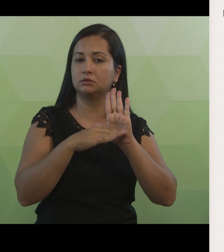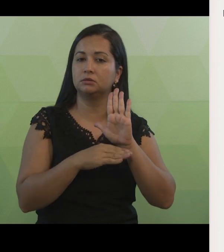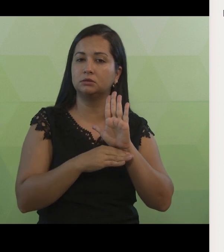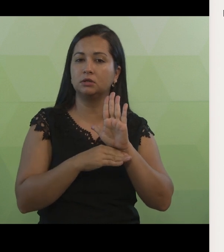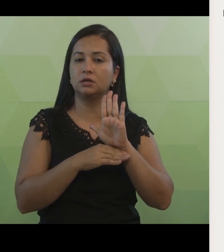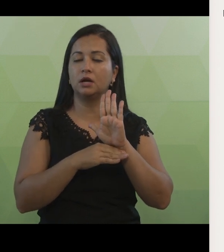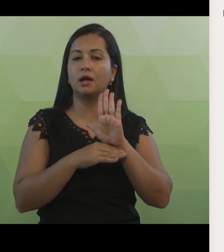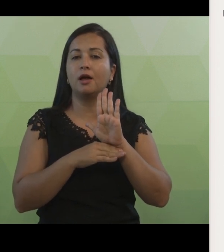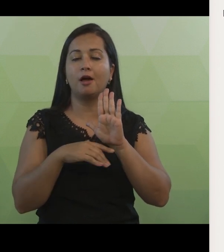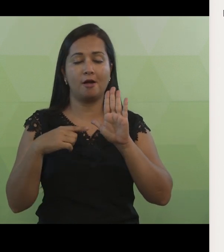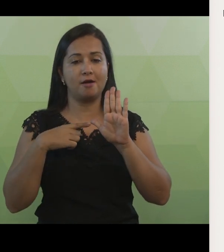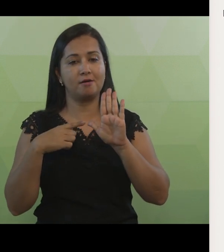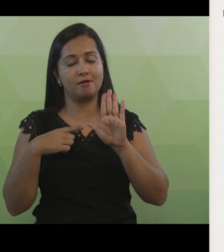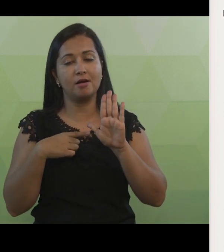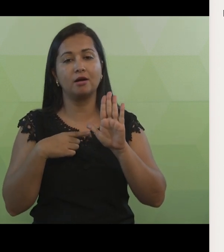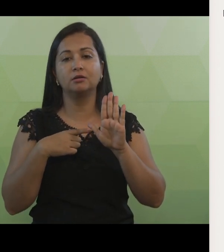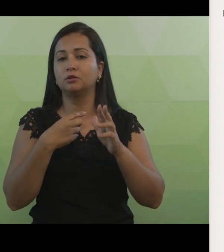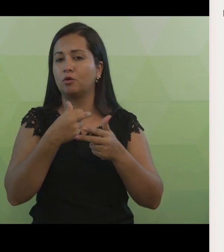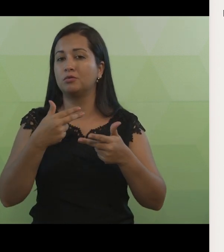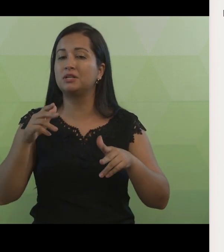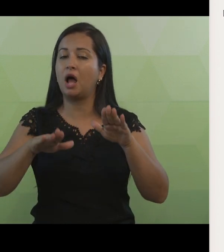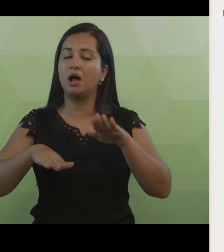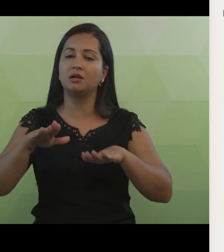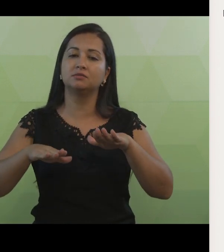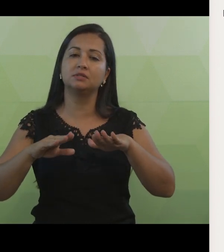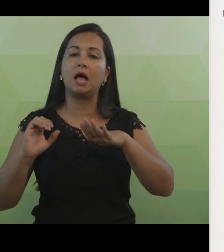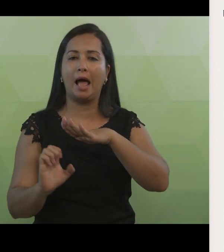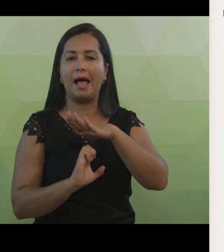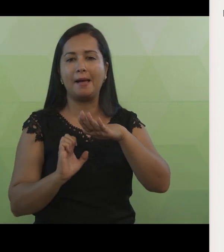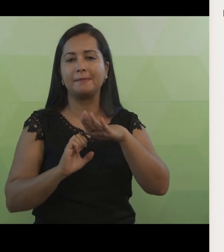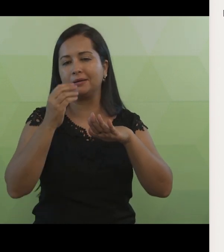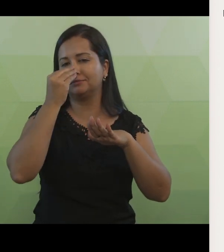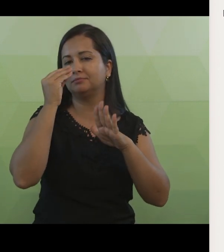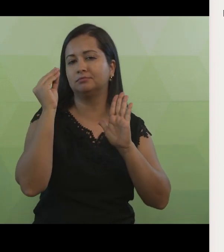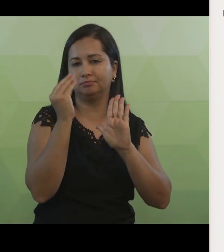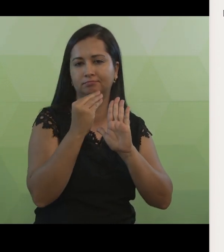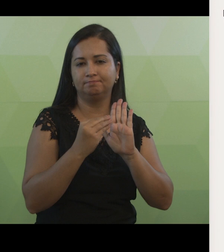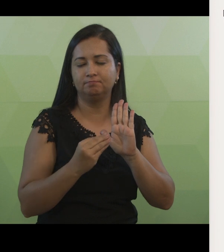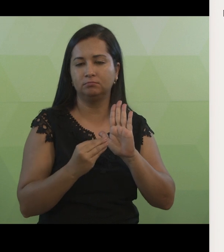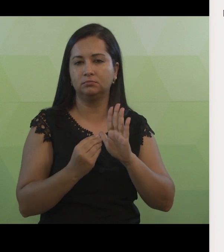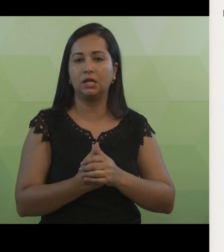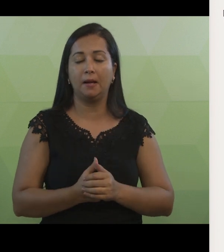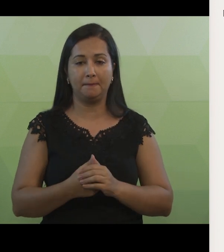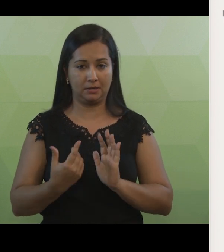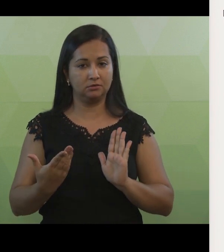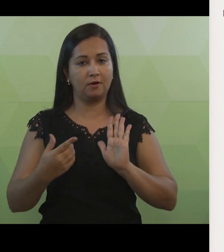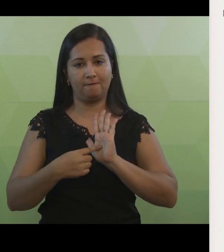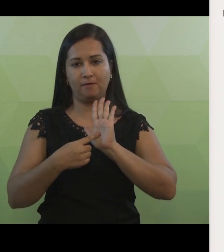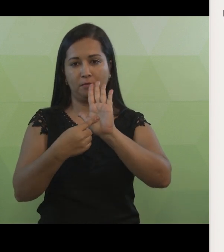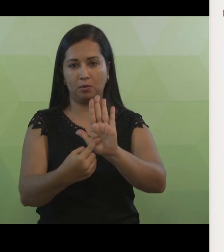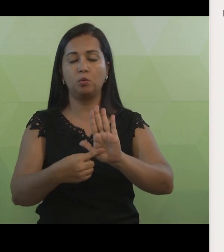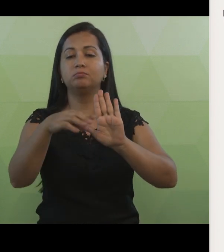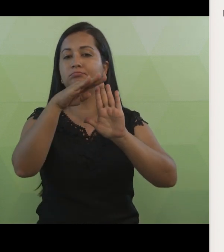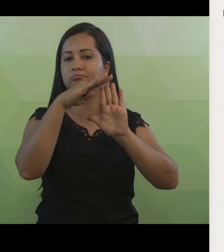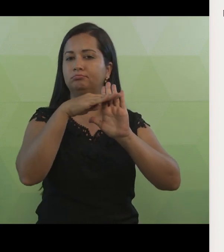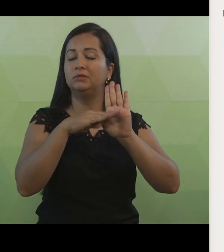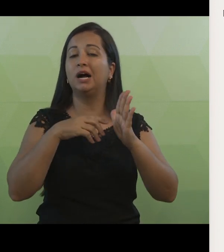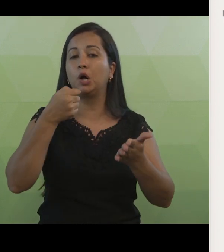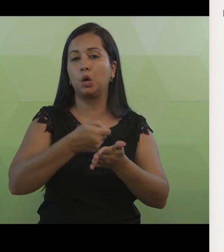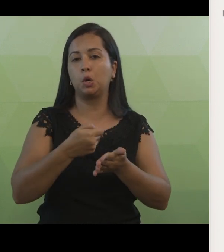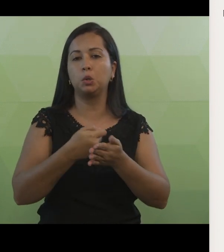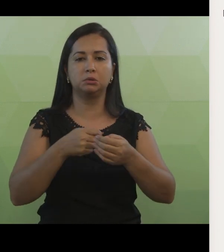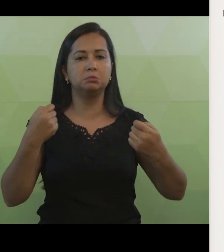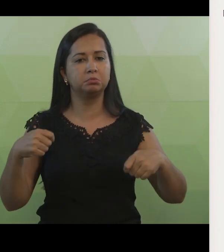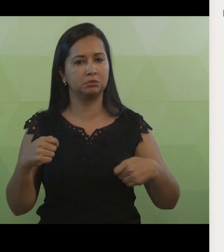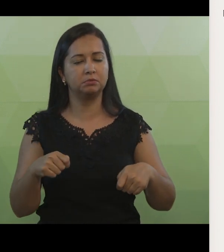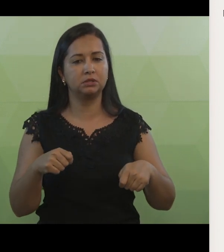empresas, que acabam enfrentando problemas de segurança em suas aplicações. A seguir, é sugerida uma lista de etapas que devem ser cumpridas para